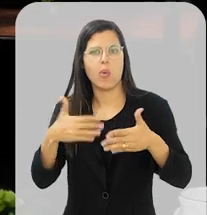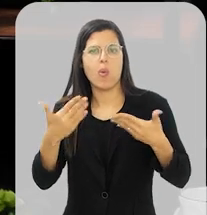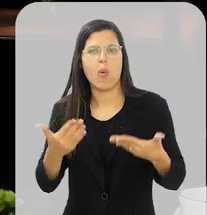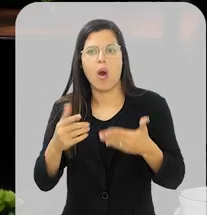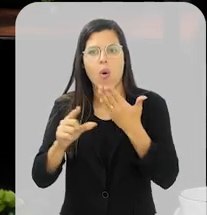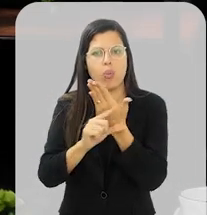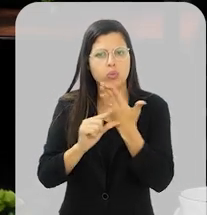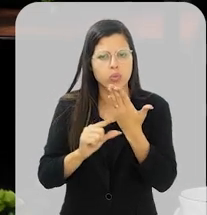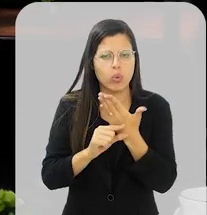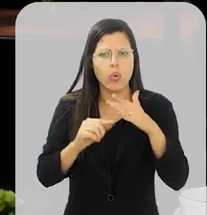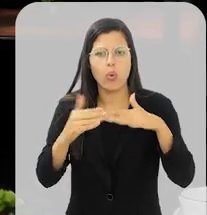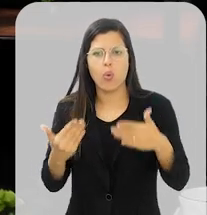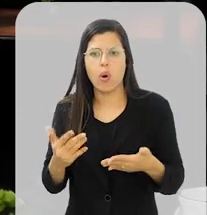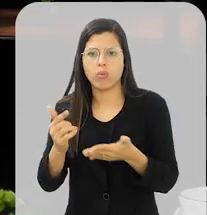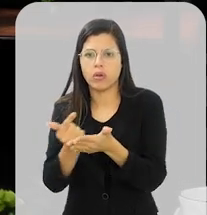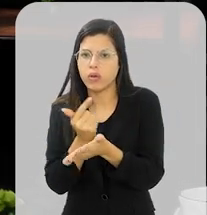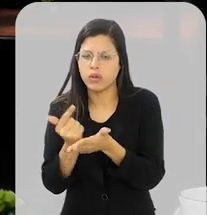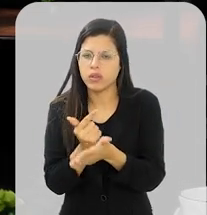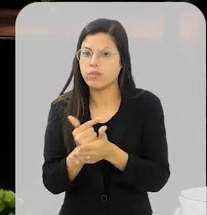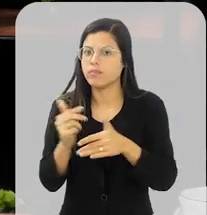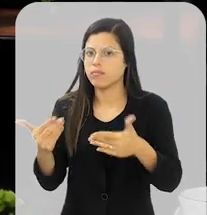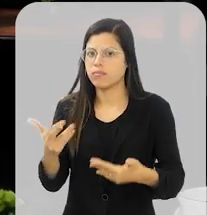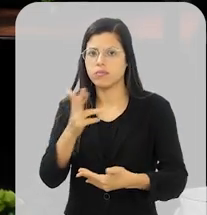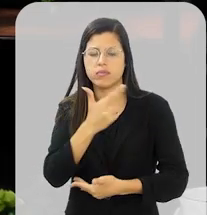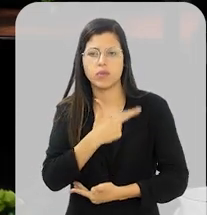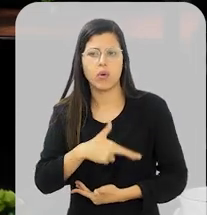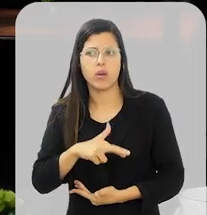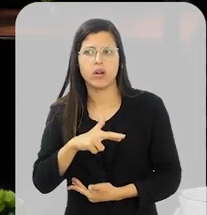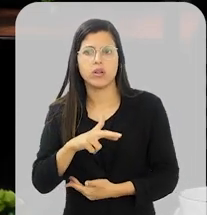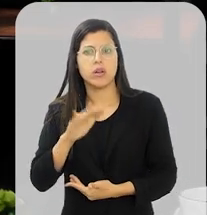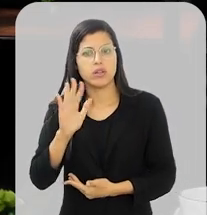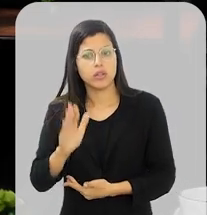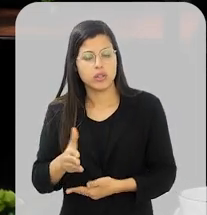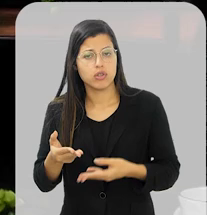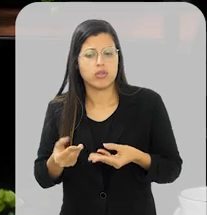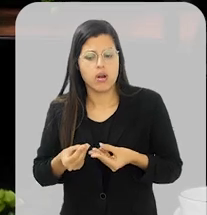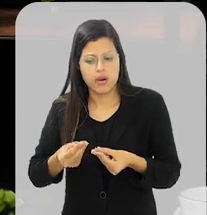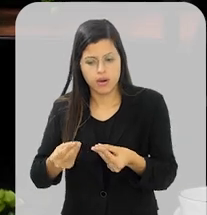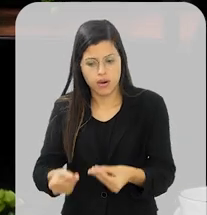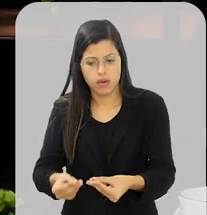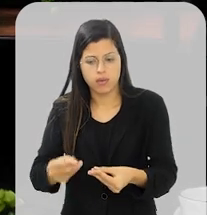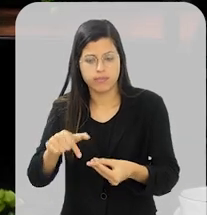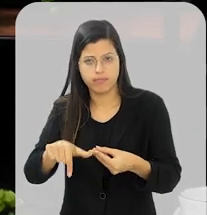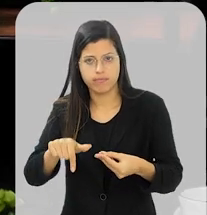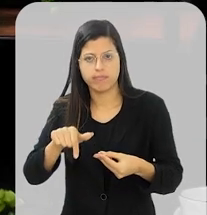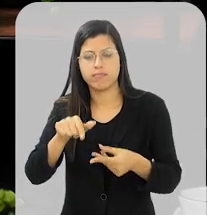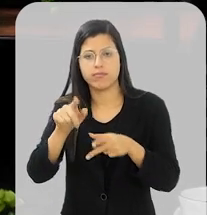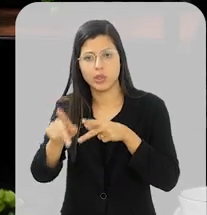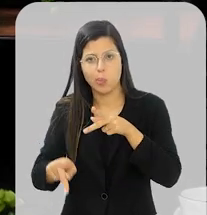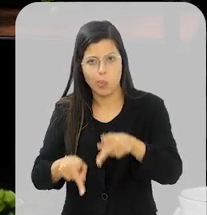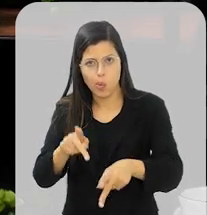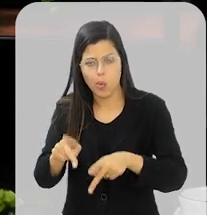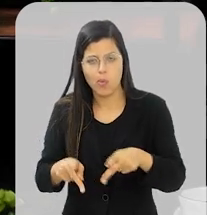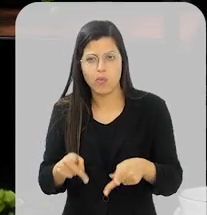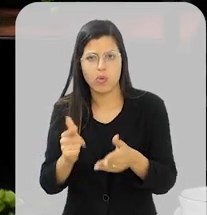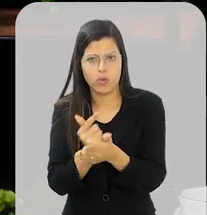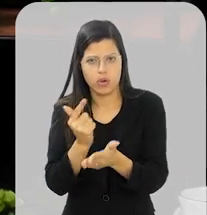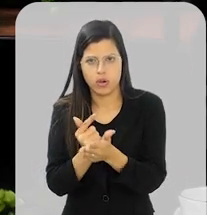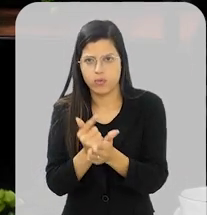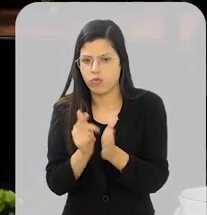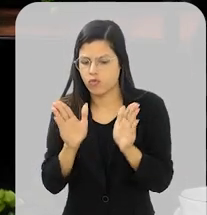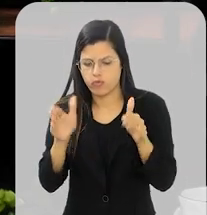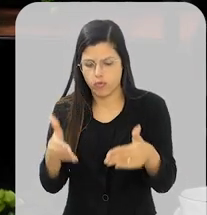é o segmento que a pessoa quer estudar, quer procurar. E a gente já leva para esse público, né, um livro